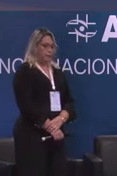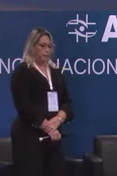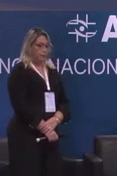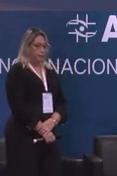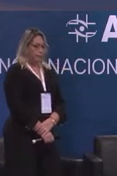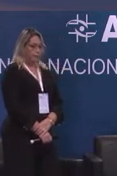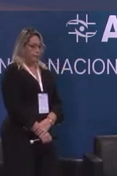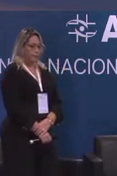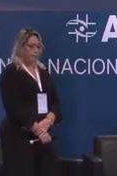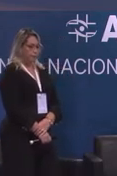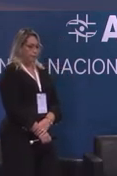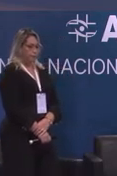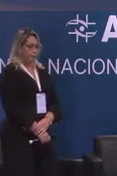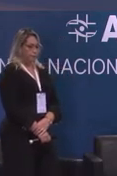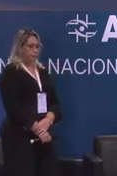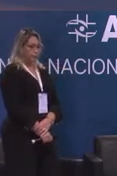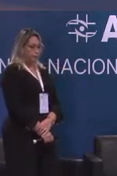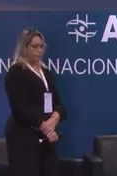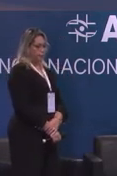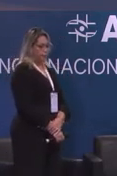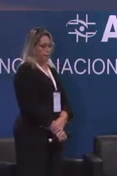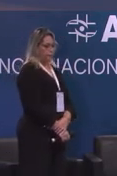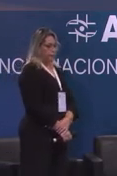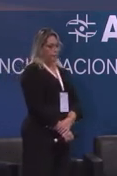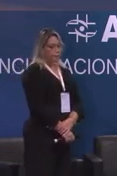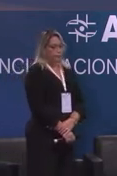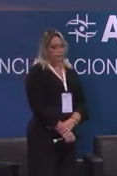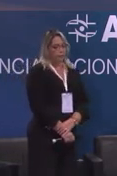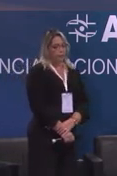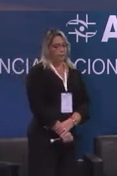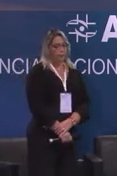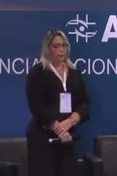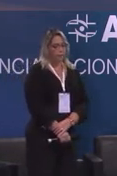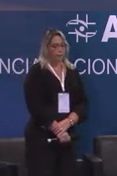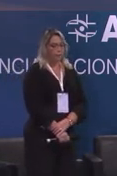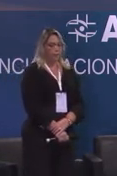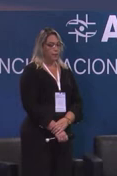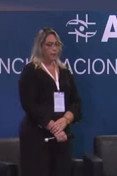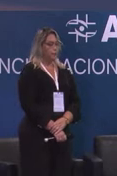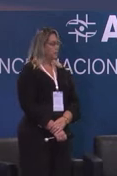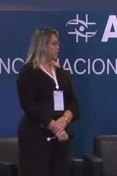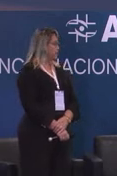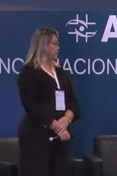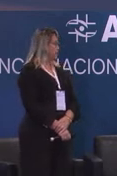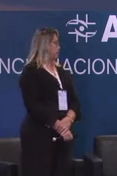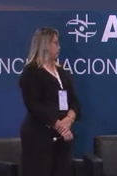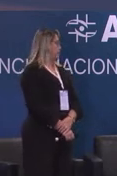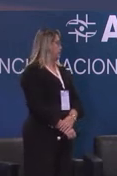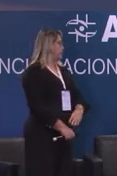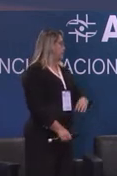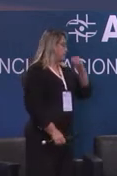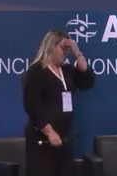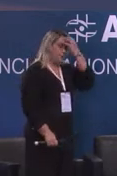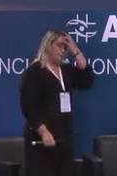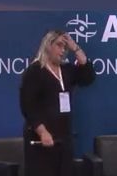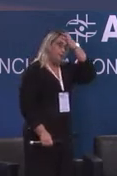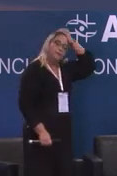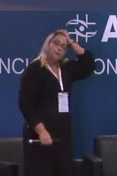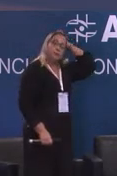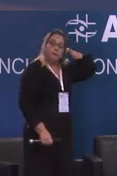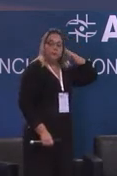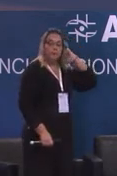ter eficiência para trabalhar em outros temas. E qual é o melhor tema, que é o